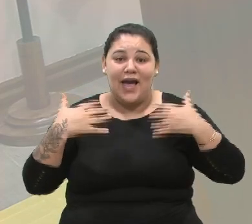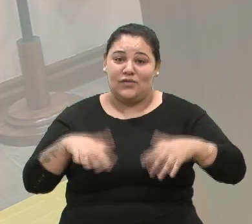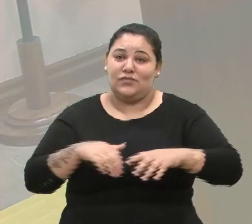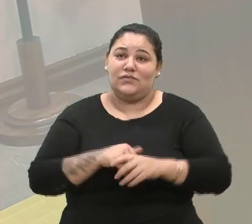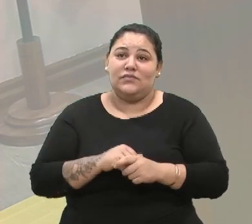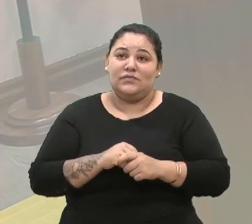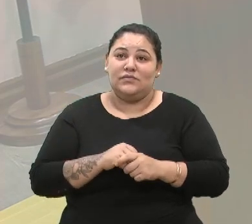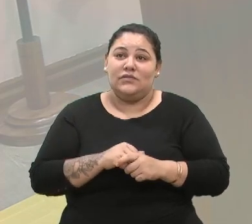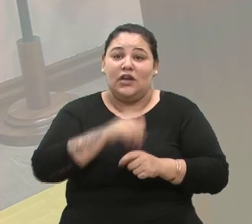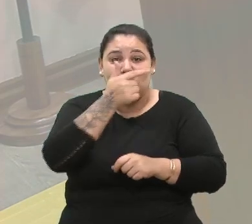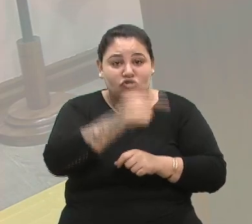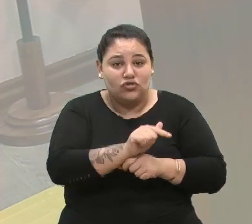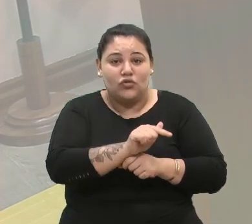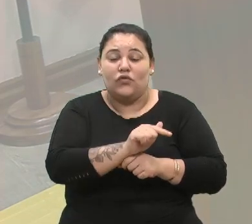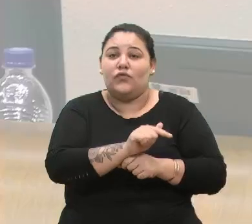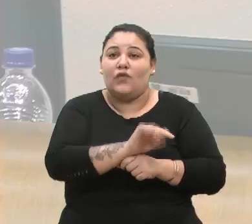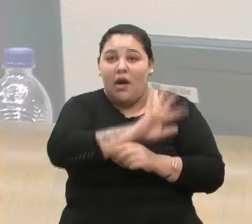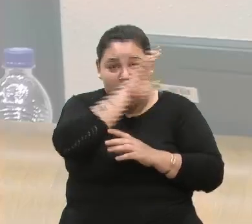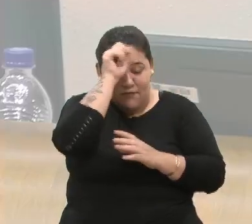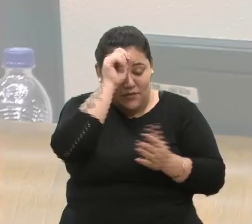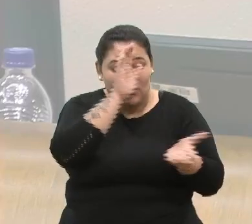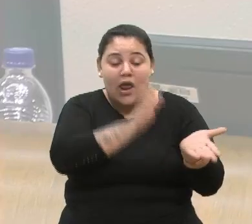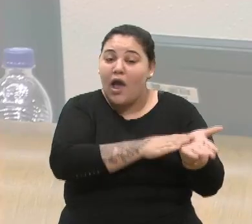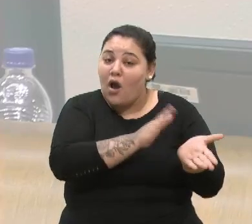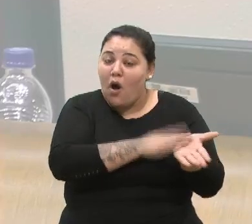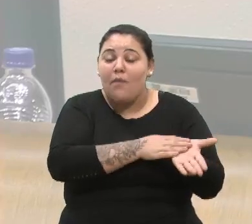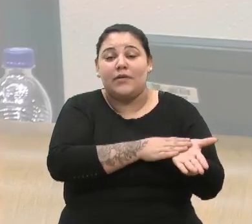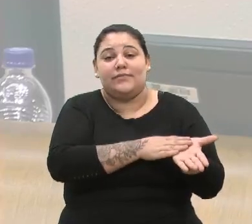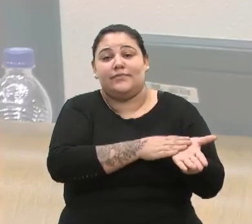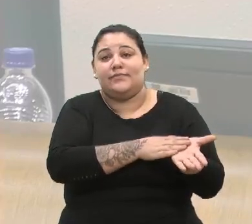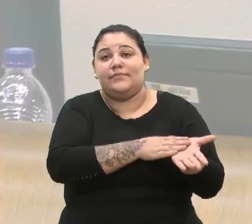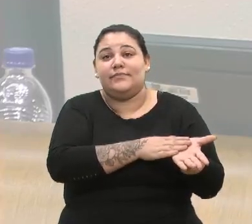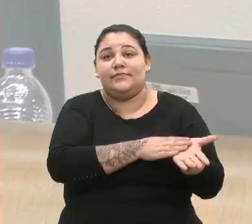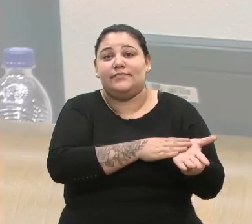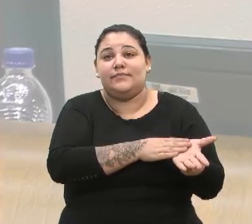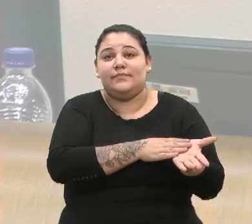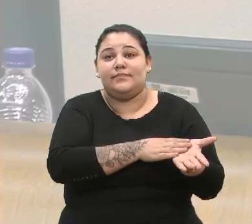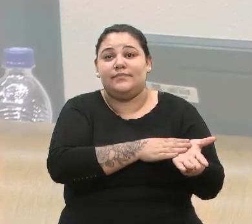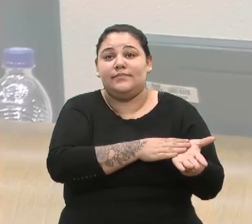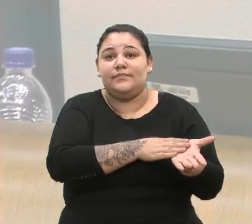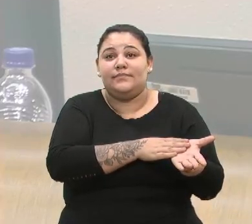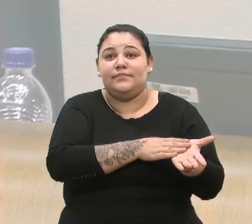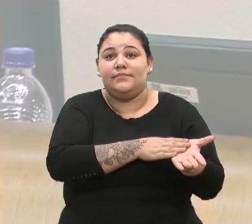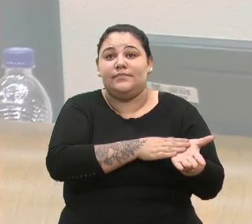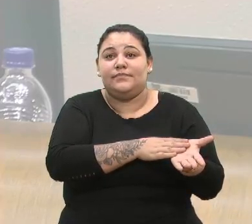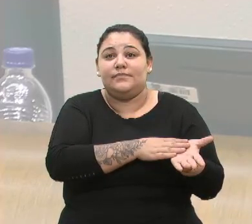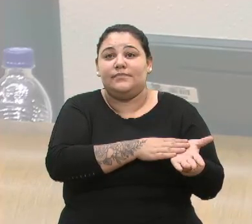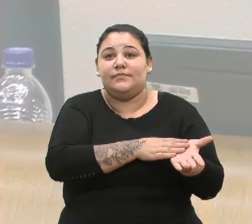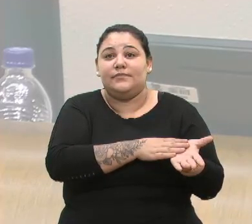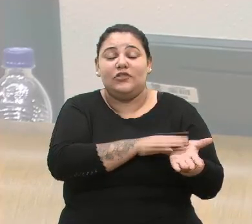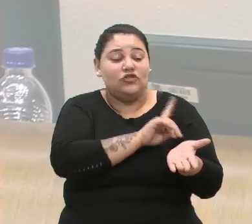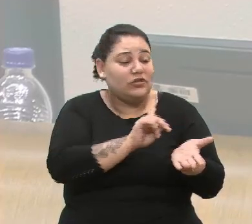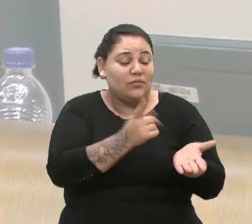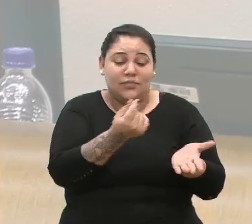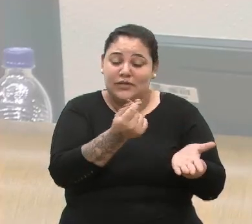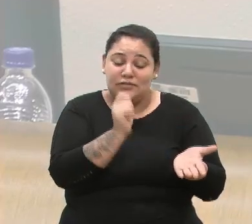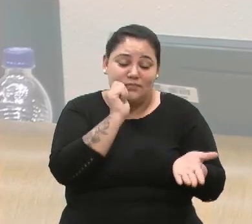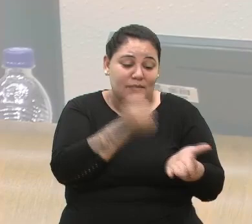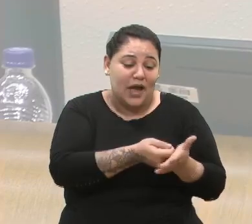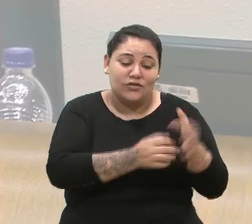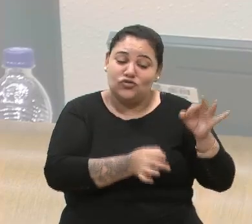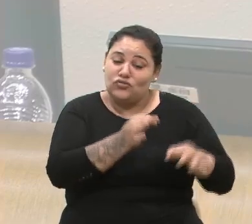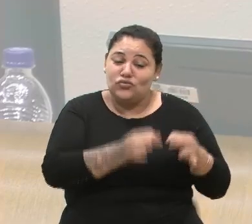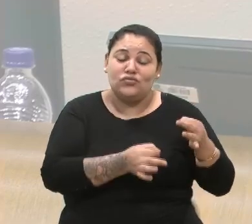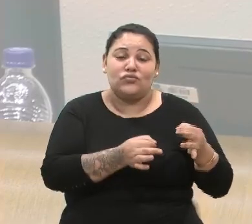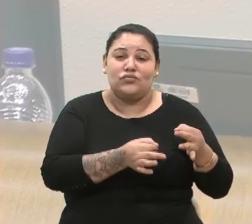a prefeitura cobra do contribuinte. E cada vez mais a gente não paga um preço justo. E cada vez mais vão pedir